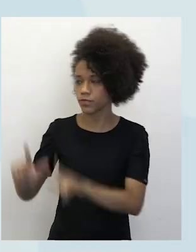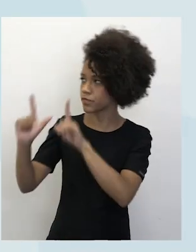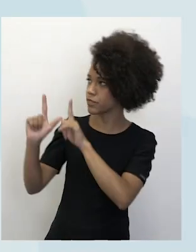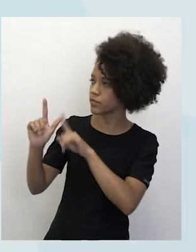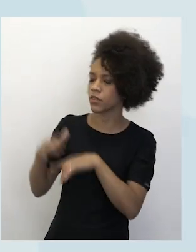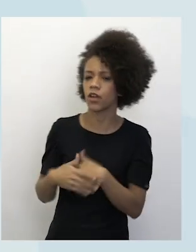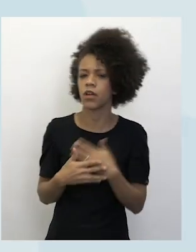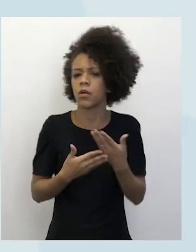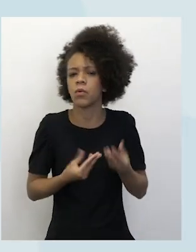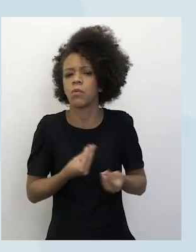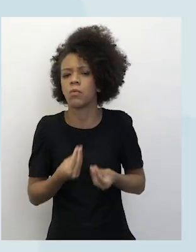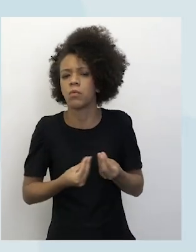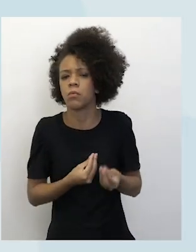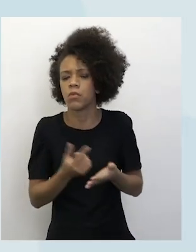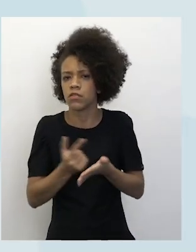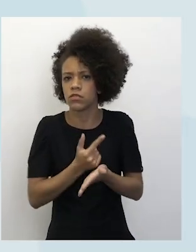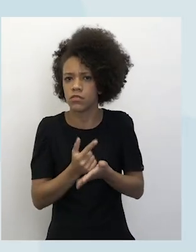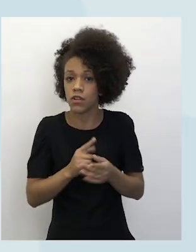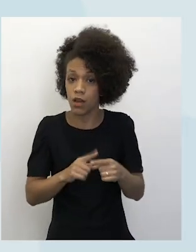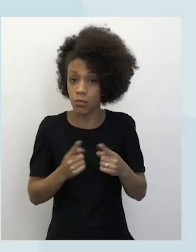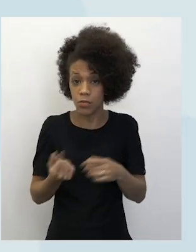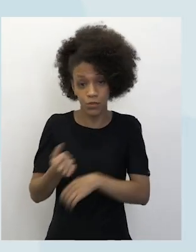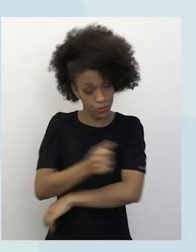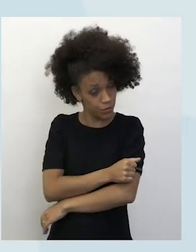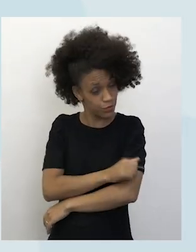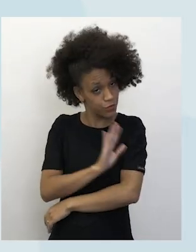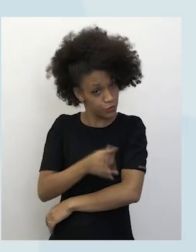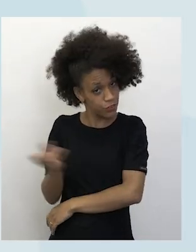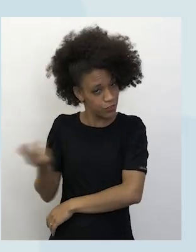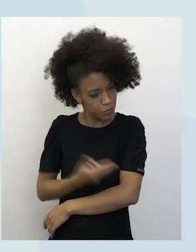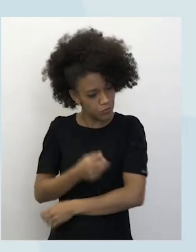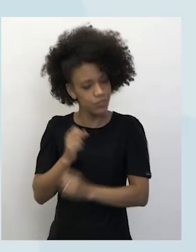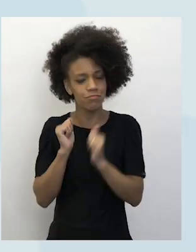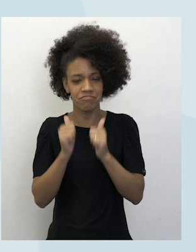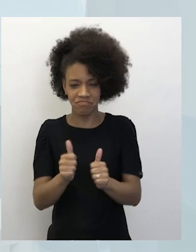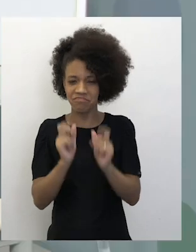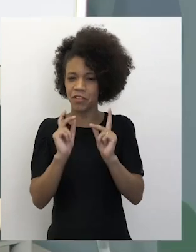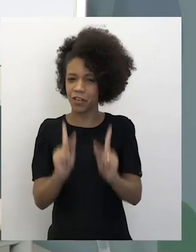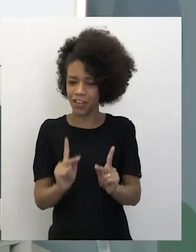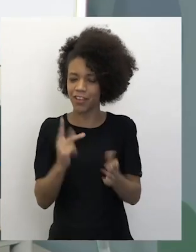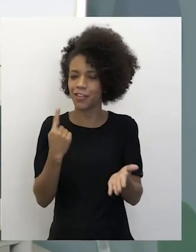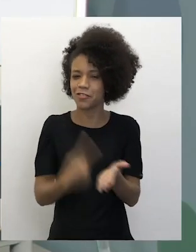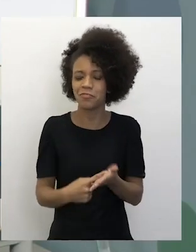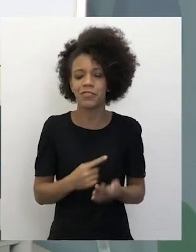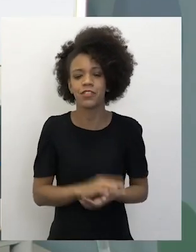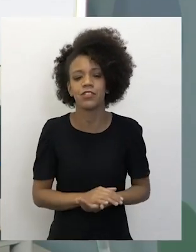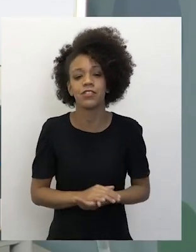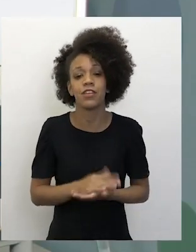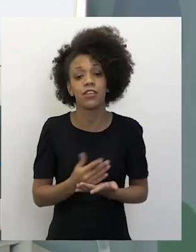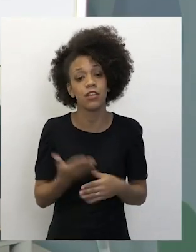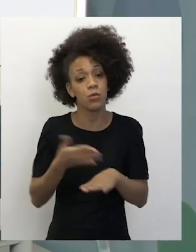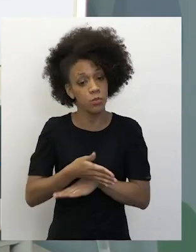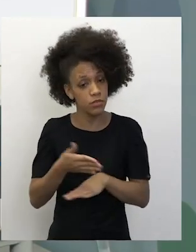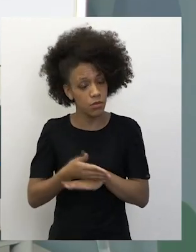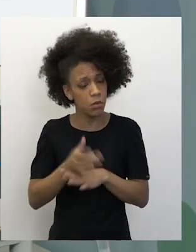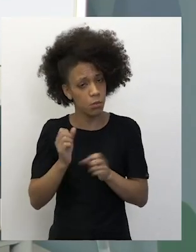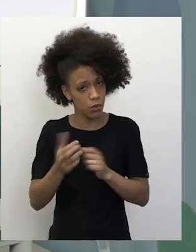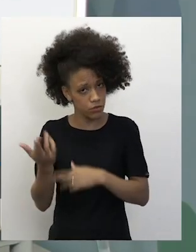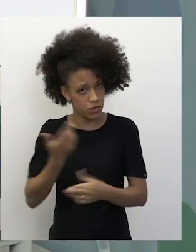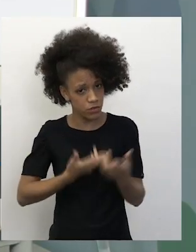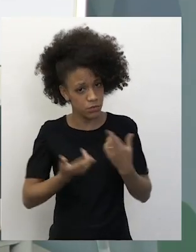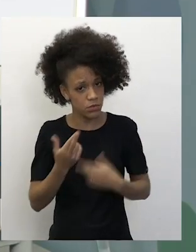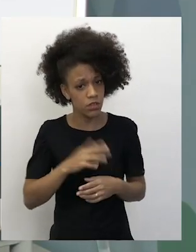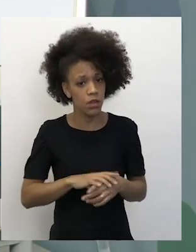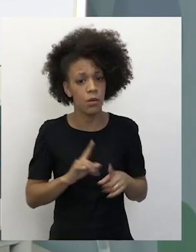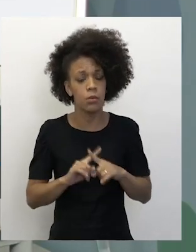tela para que serve a literatura porém o aluno já respondeu eu vou deixar por isso tá certo para que serve a literatura que a participar conosco pode responder